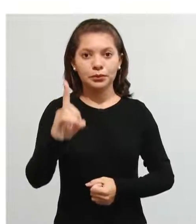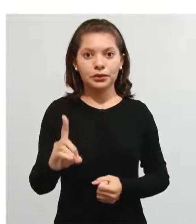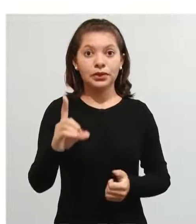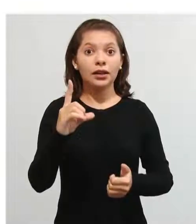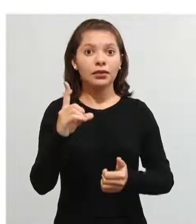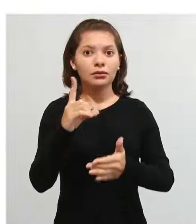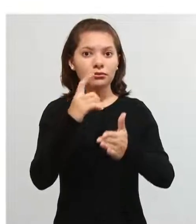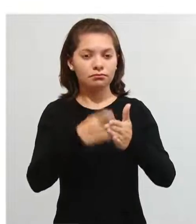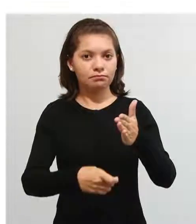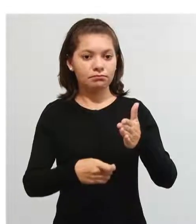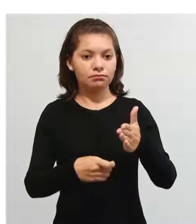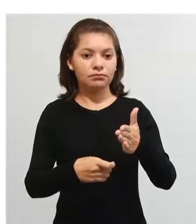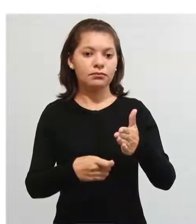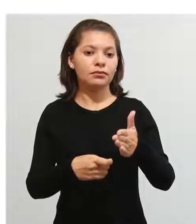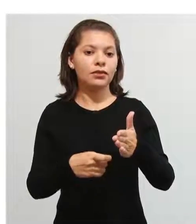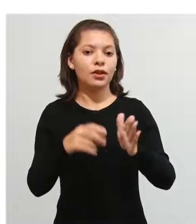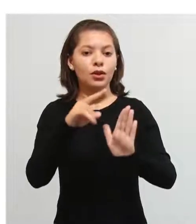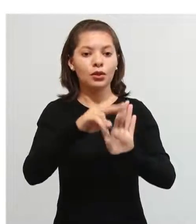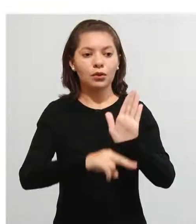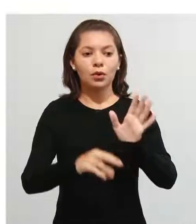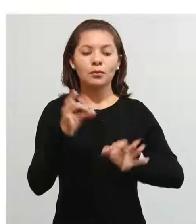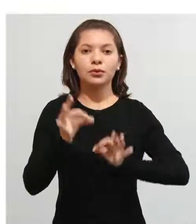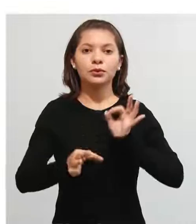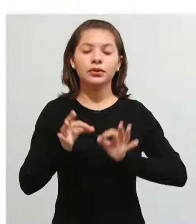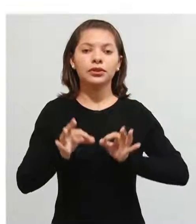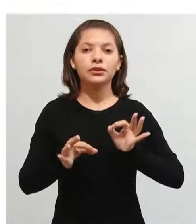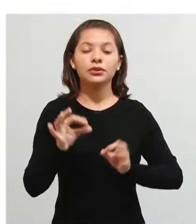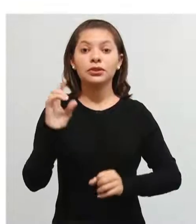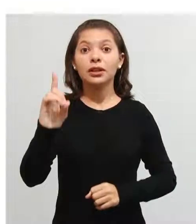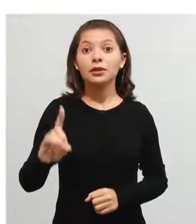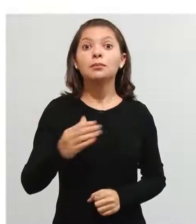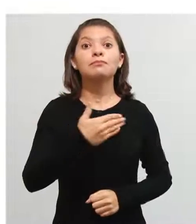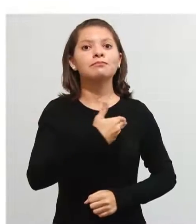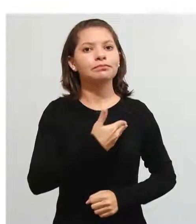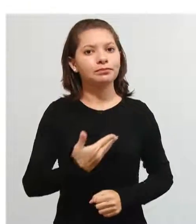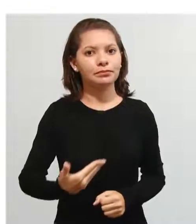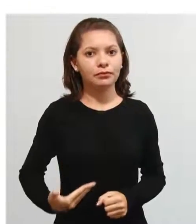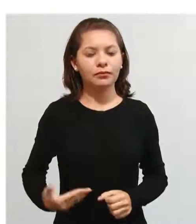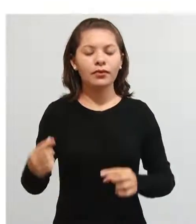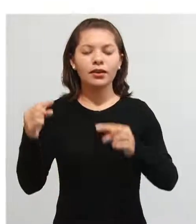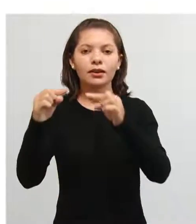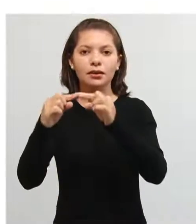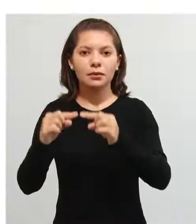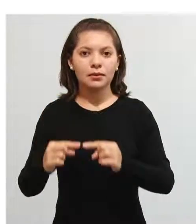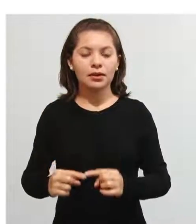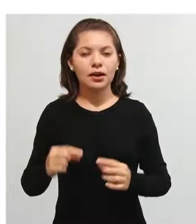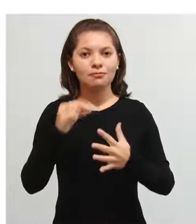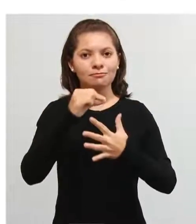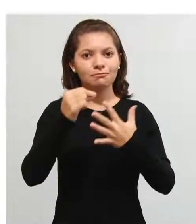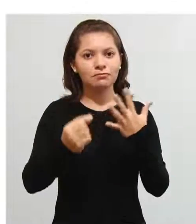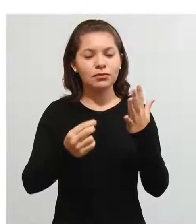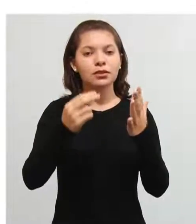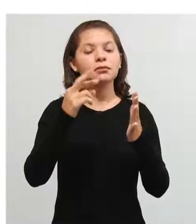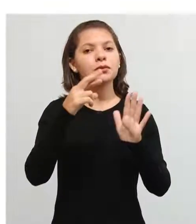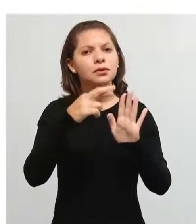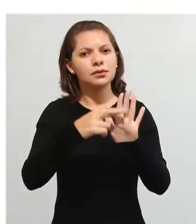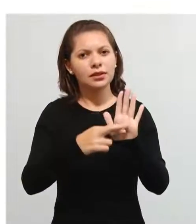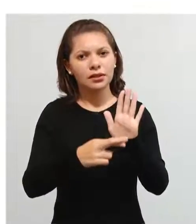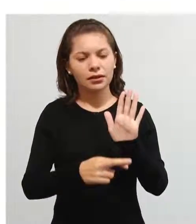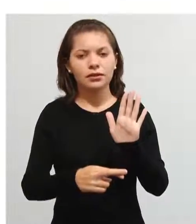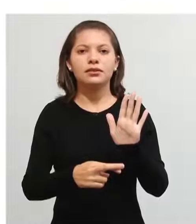ganha um status de norma jurídica de direito público, tá? Ao aplicar princípios e regras norteadores da